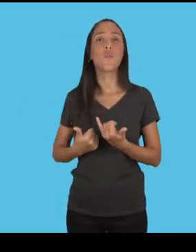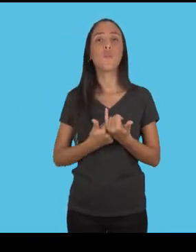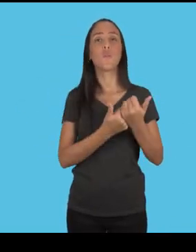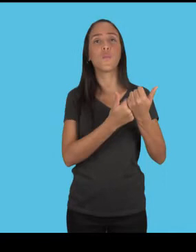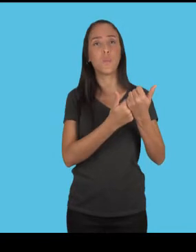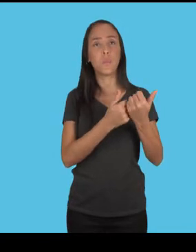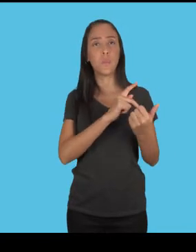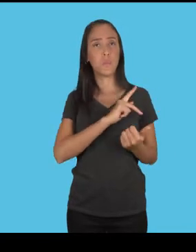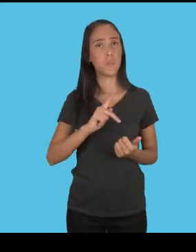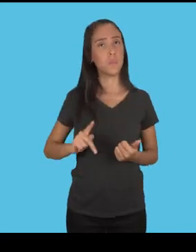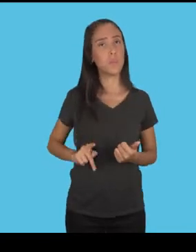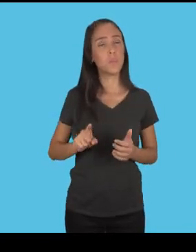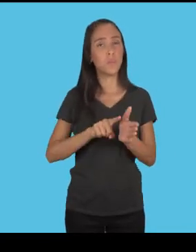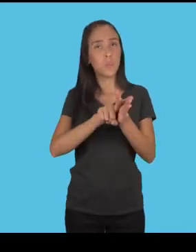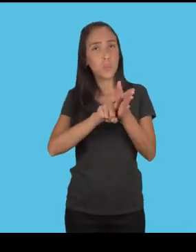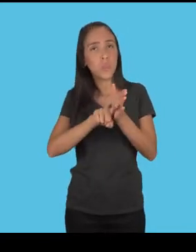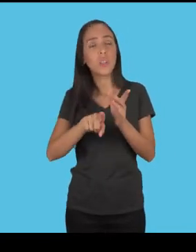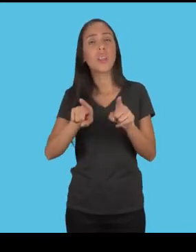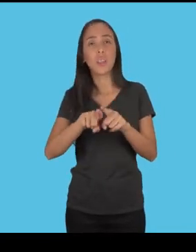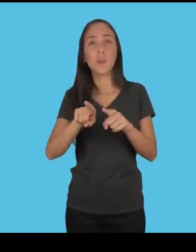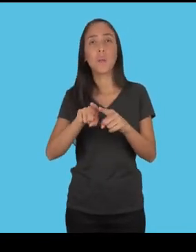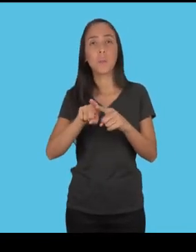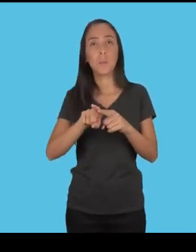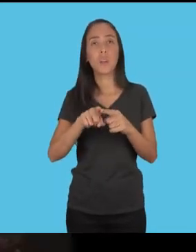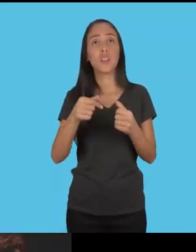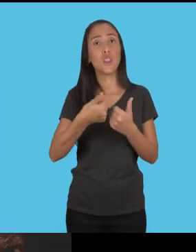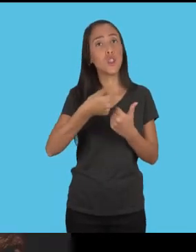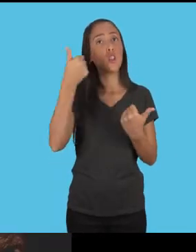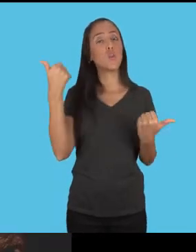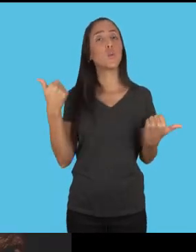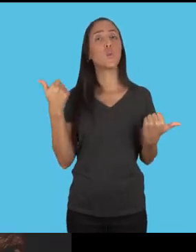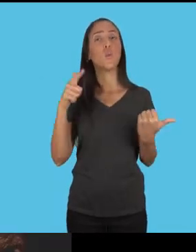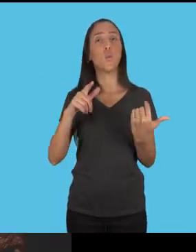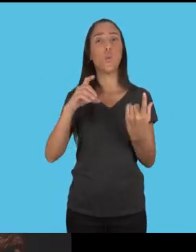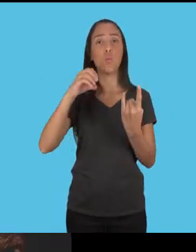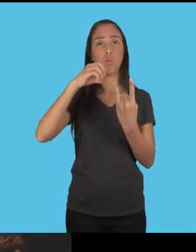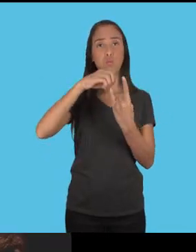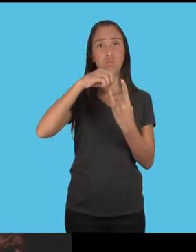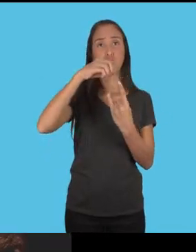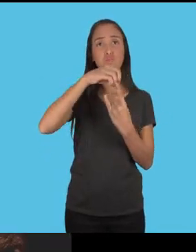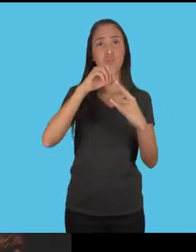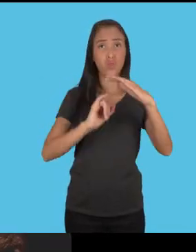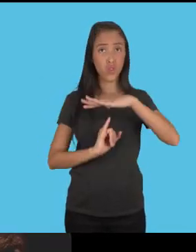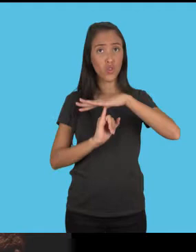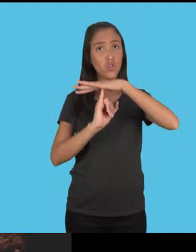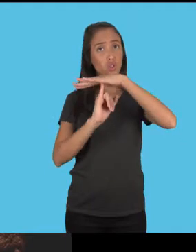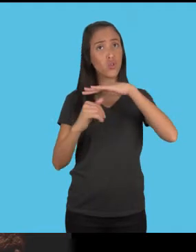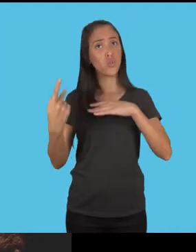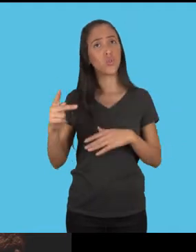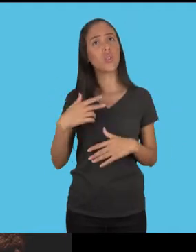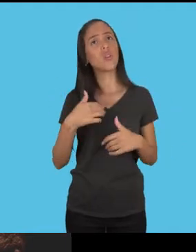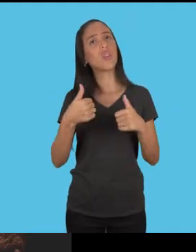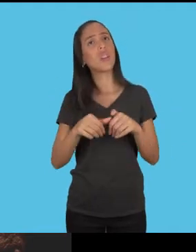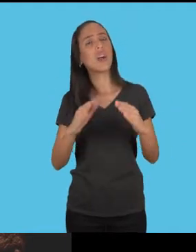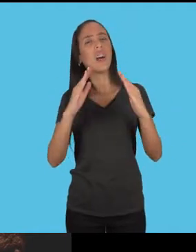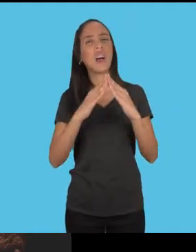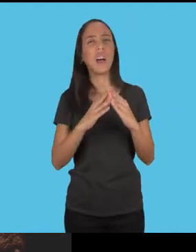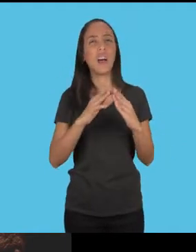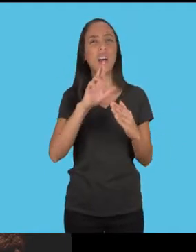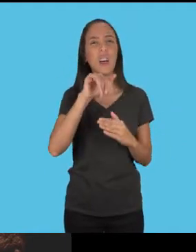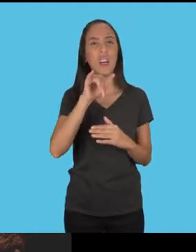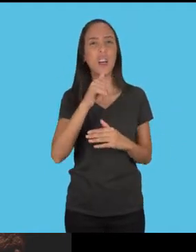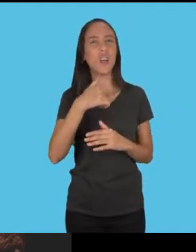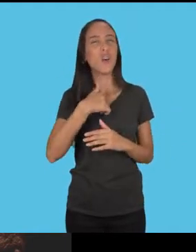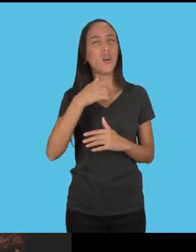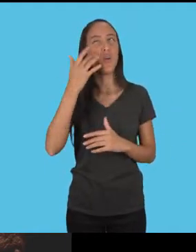pesquisa e diretor do Instituto Oswaldo Cruz. Eu já estava na casa do rei, até que acho que foi na